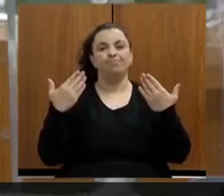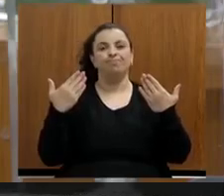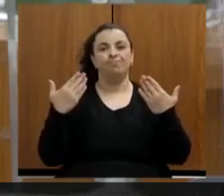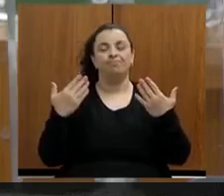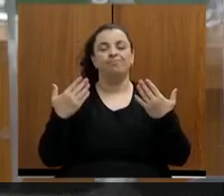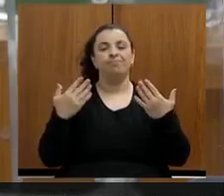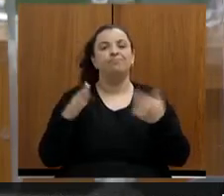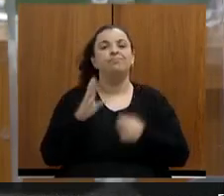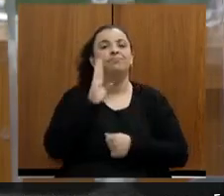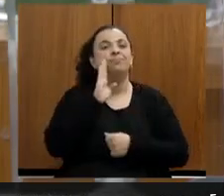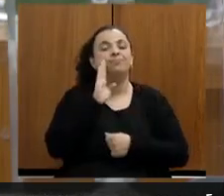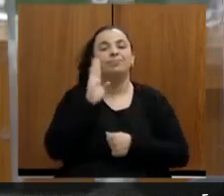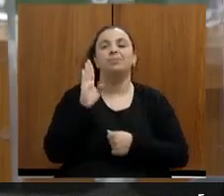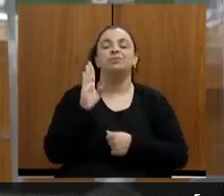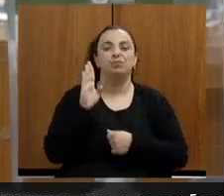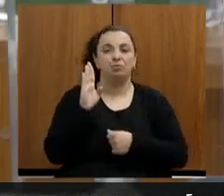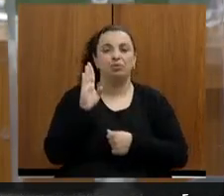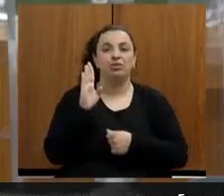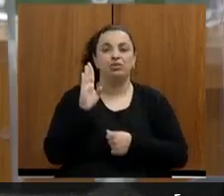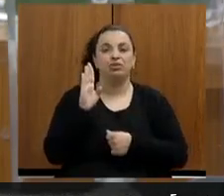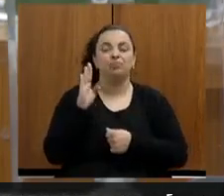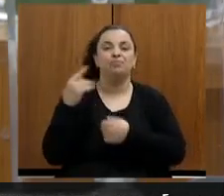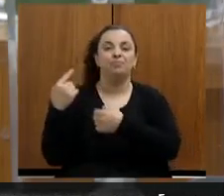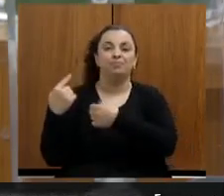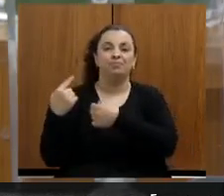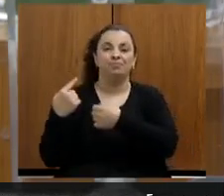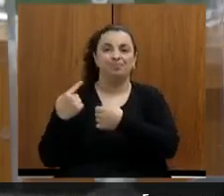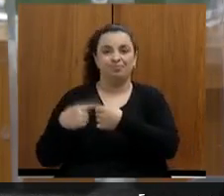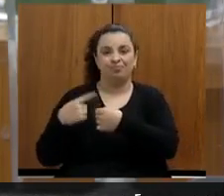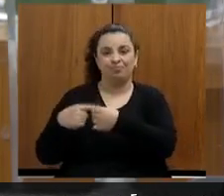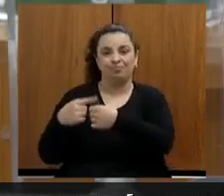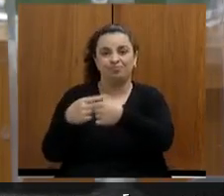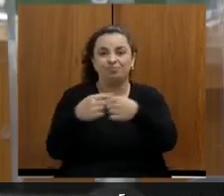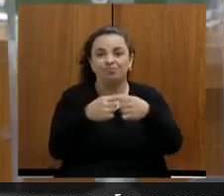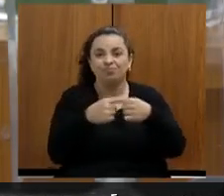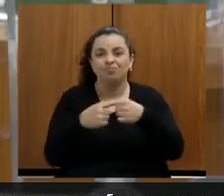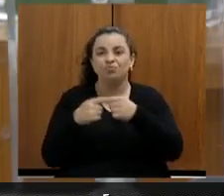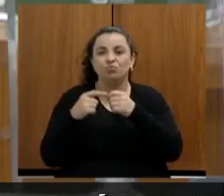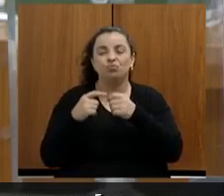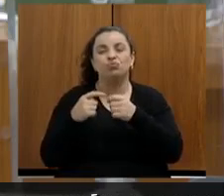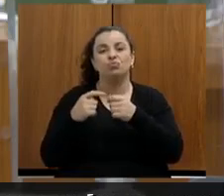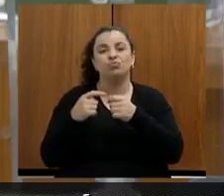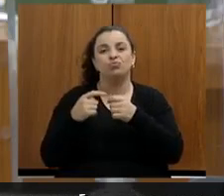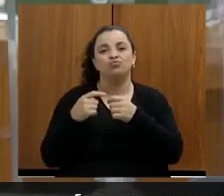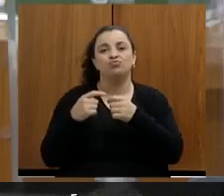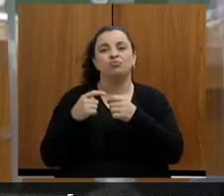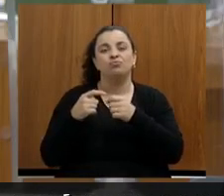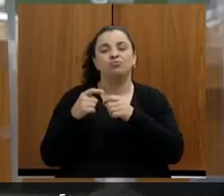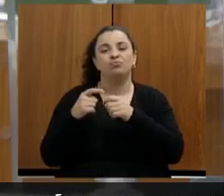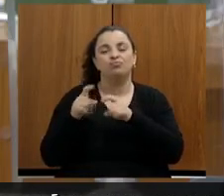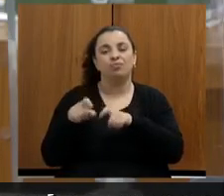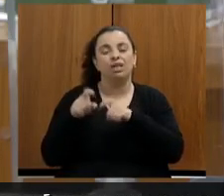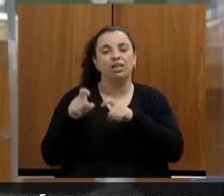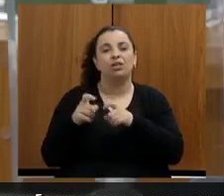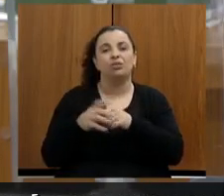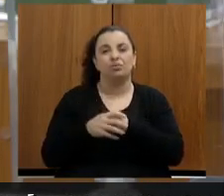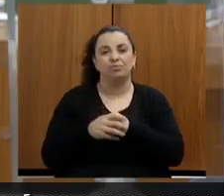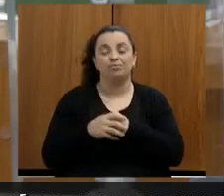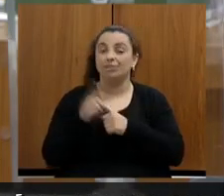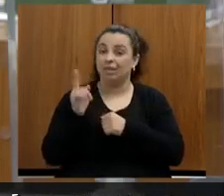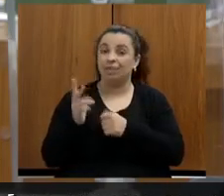Presidente na no interior de Minas ele esteve quando e fez